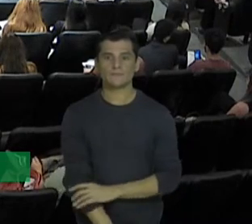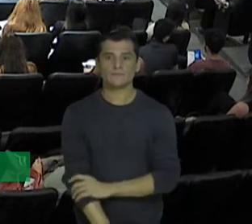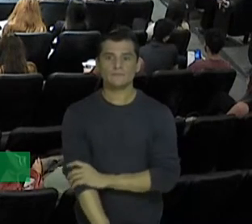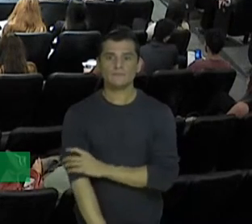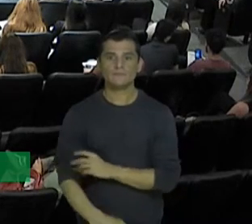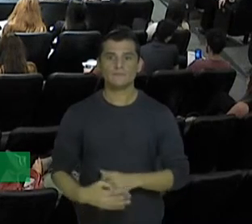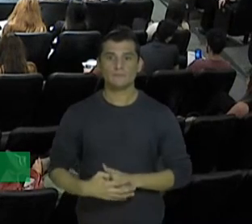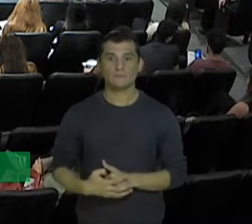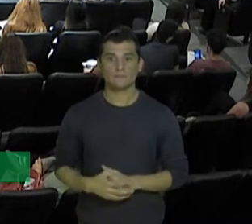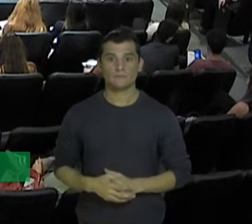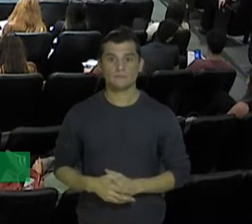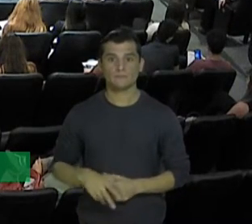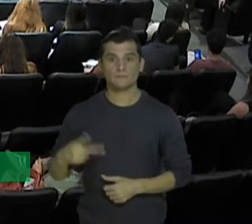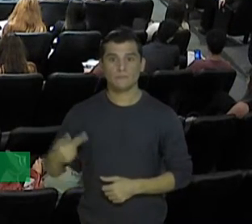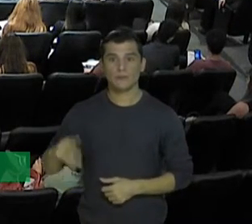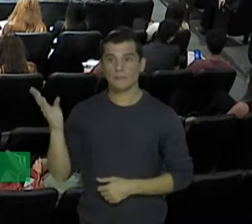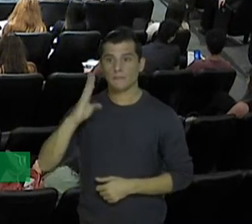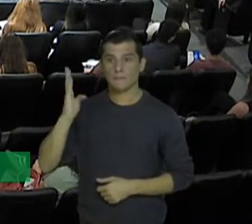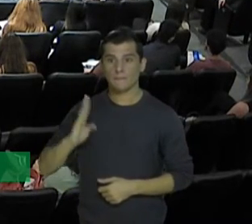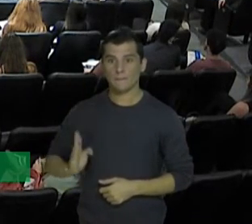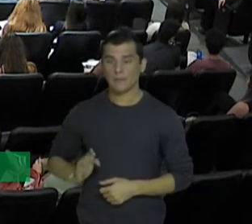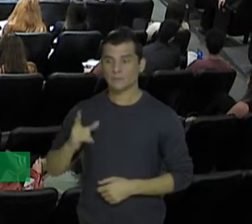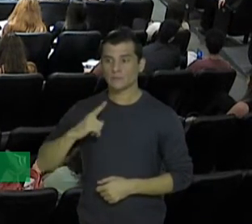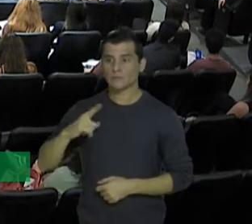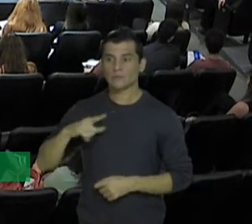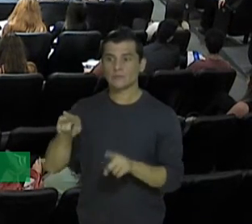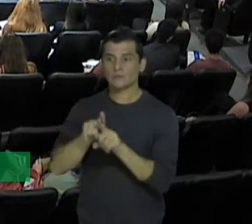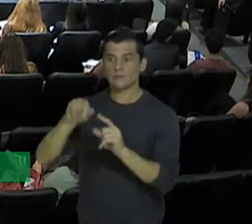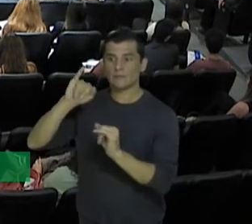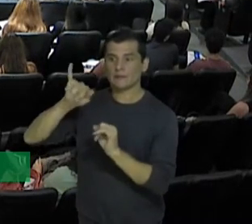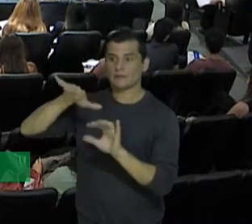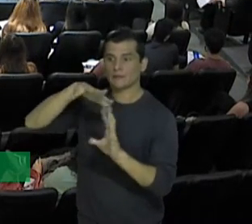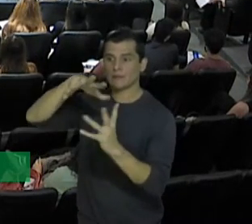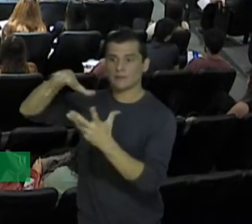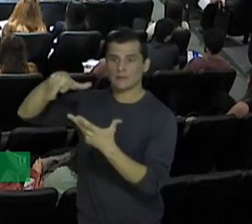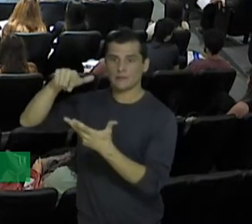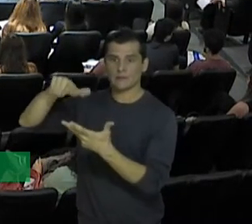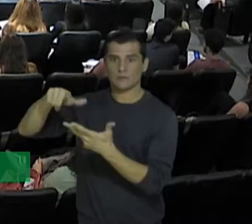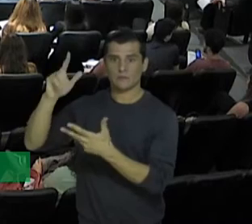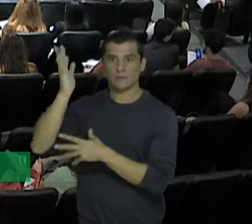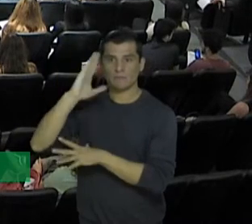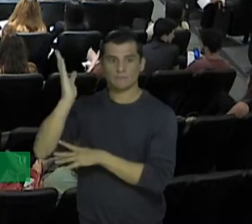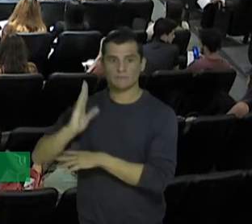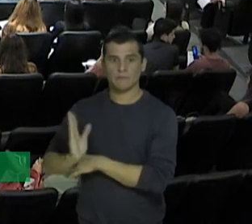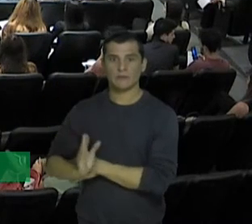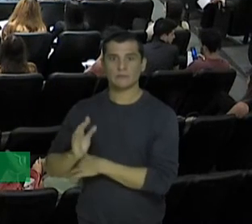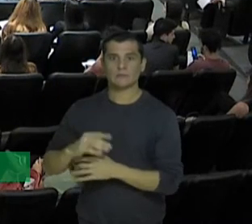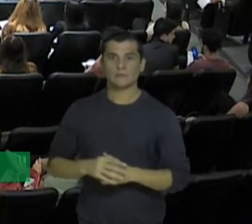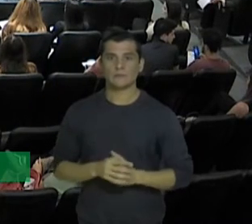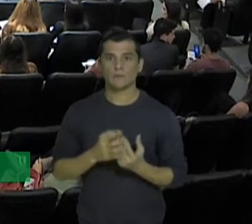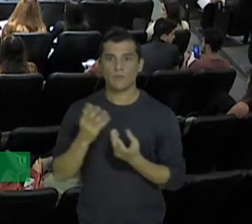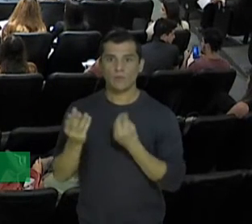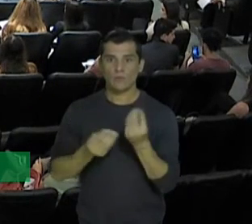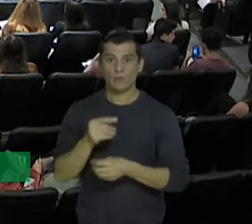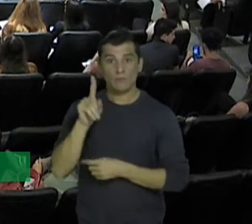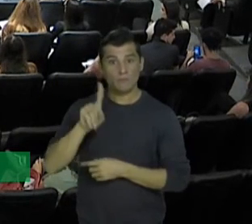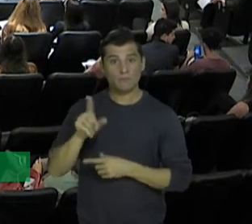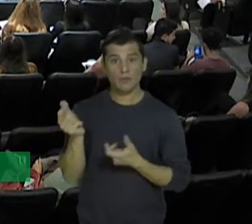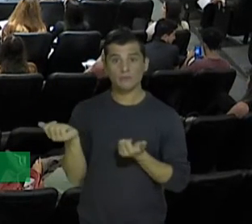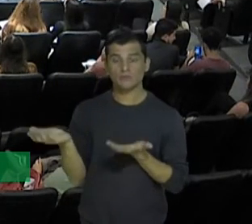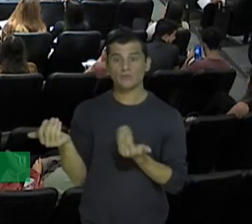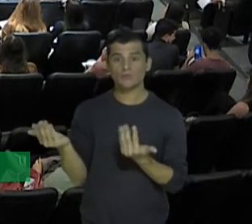brasileiro ocupou missões internacionais importantíssimas pelo Brasil é um jovem